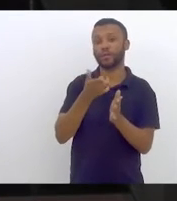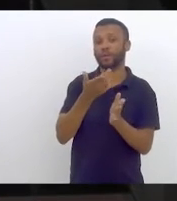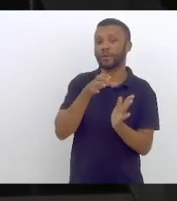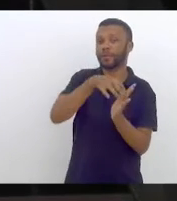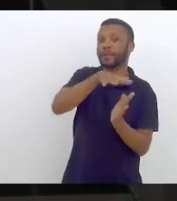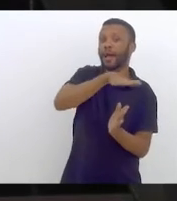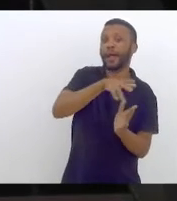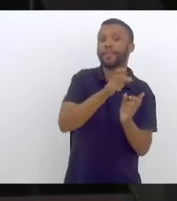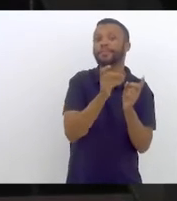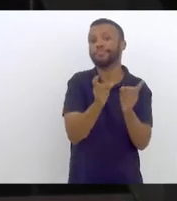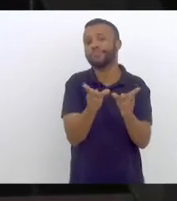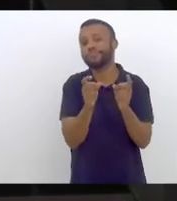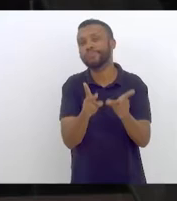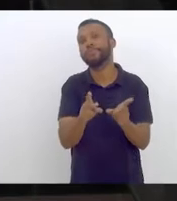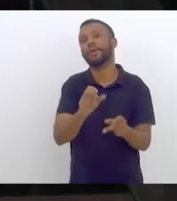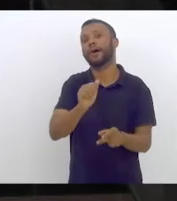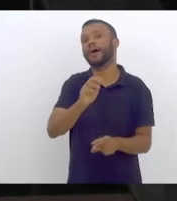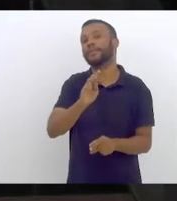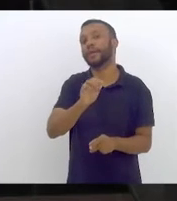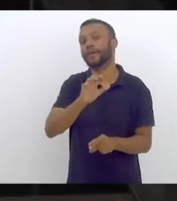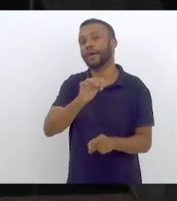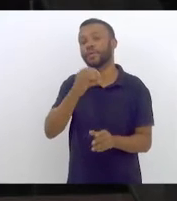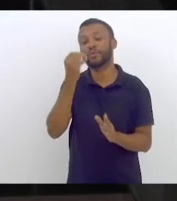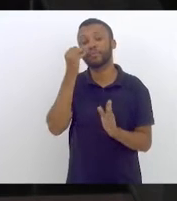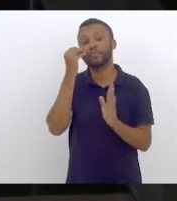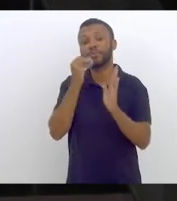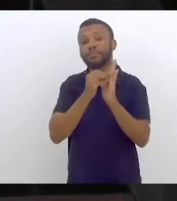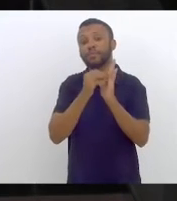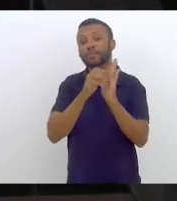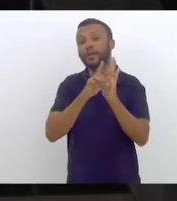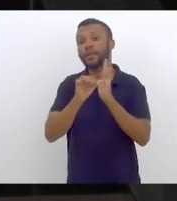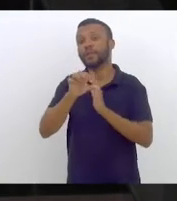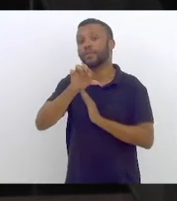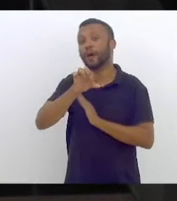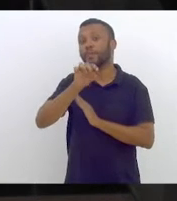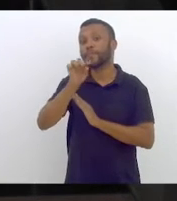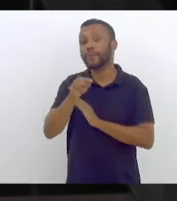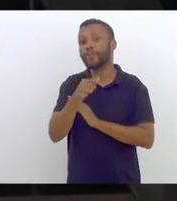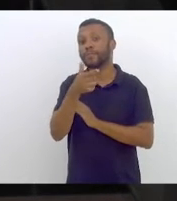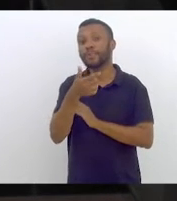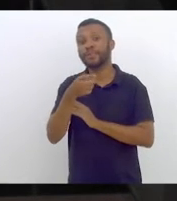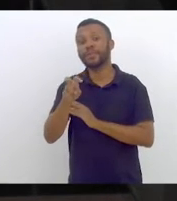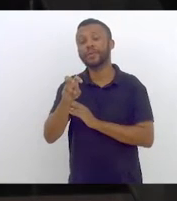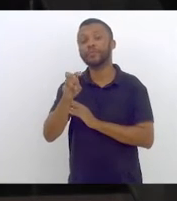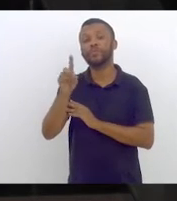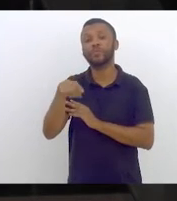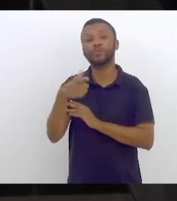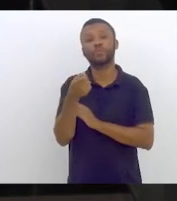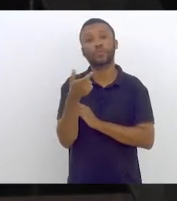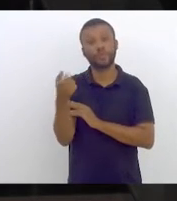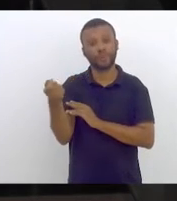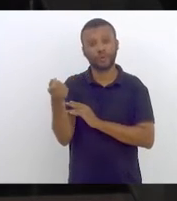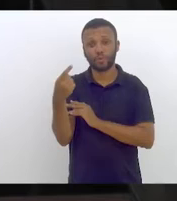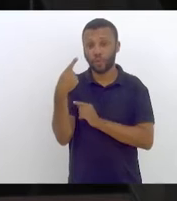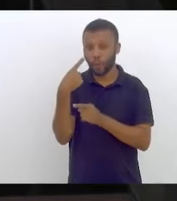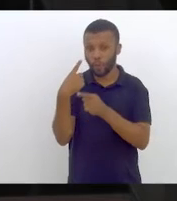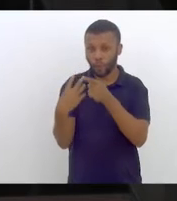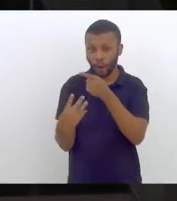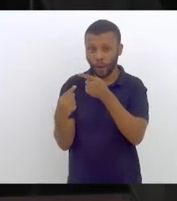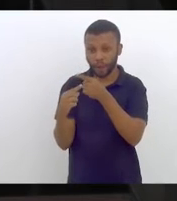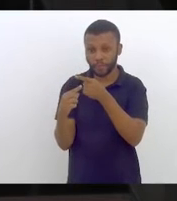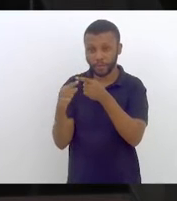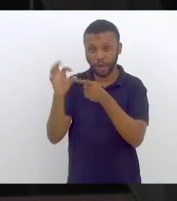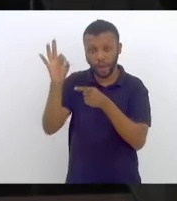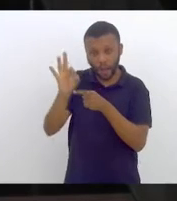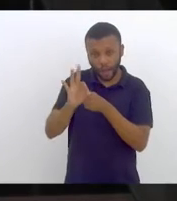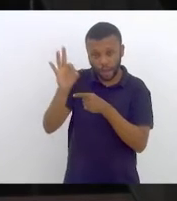atacadista, previsto na Lei 9.025 de 20. Se reduziu de um quarto a alíquota